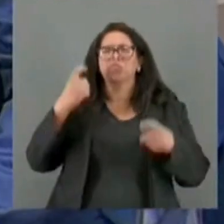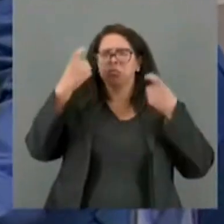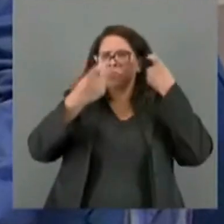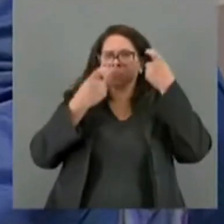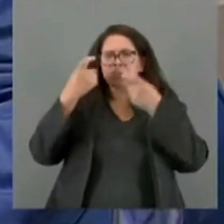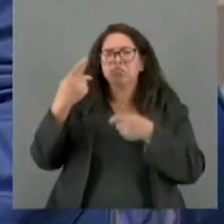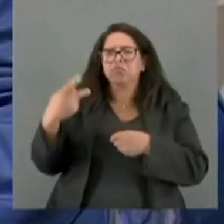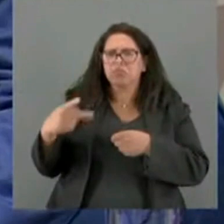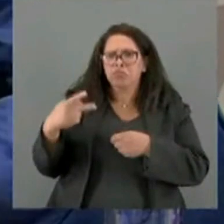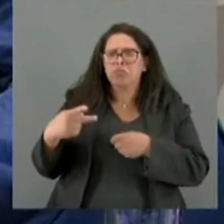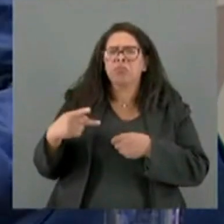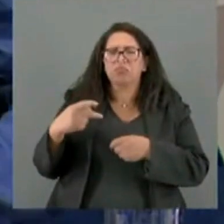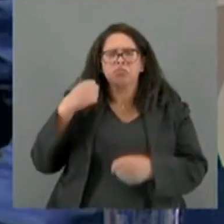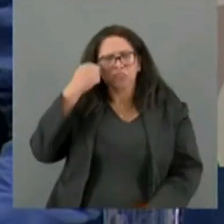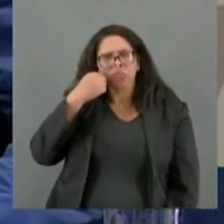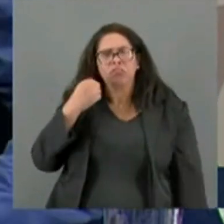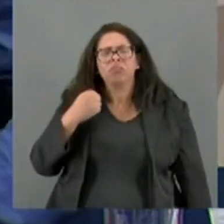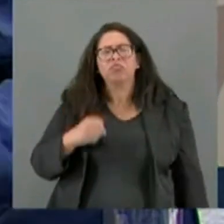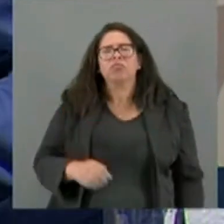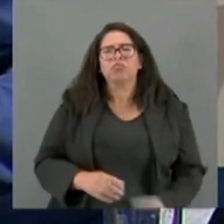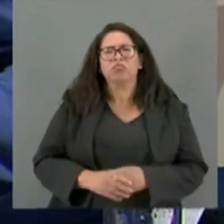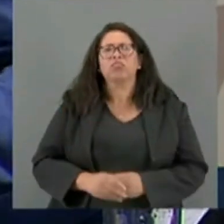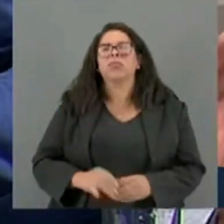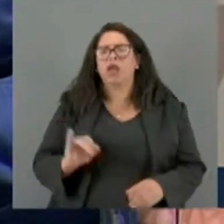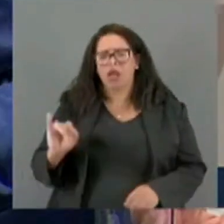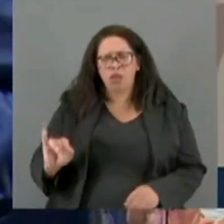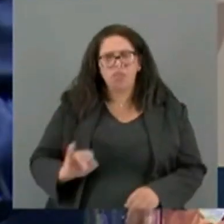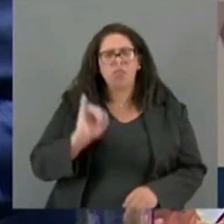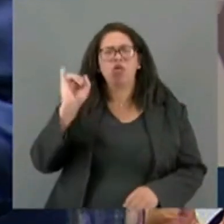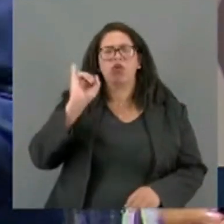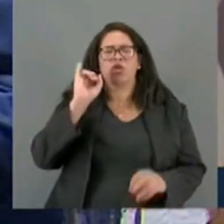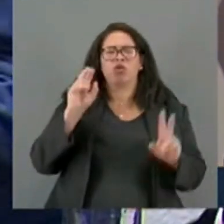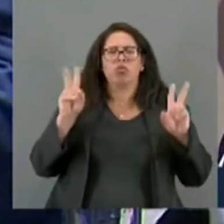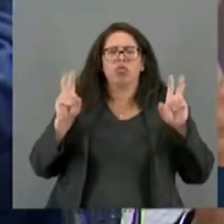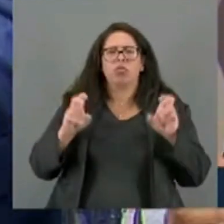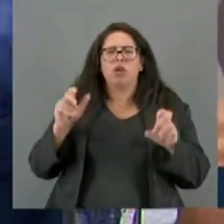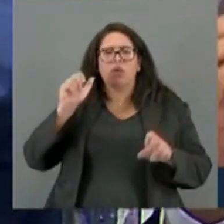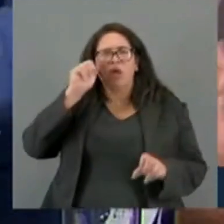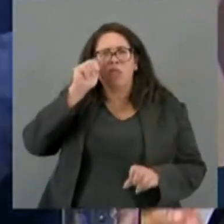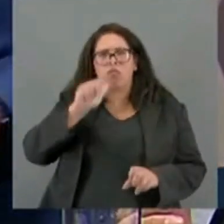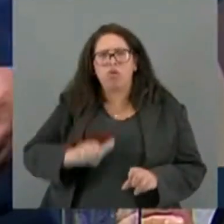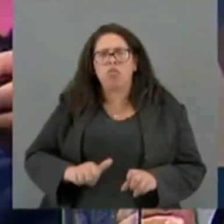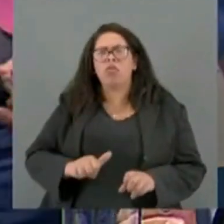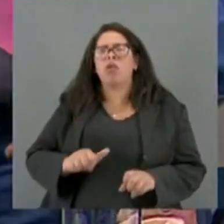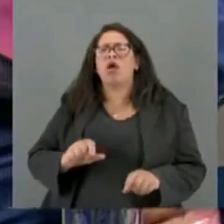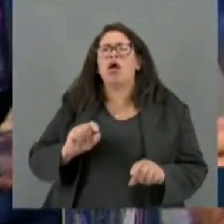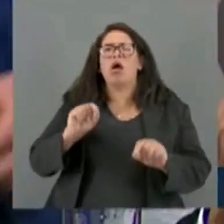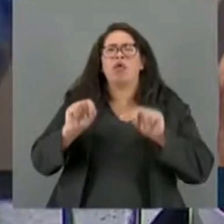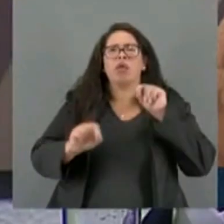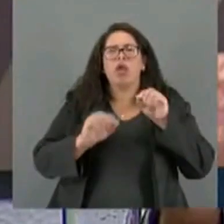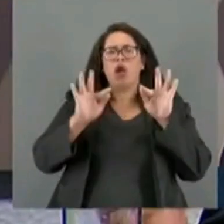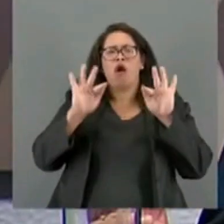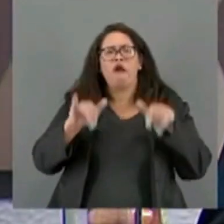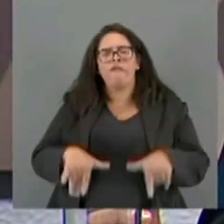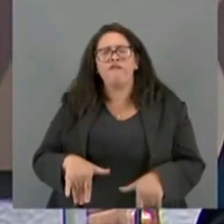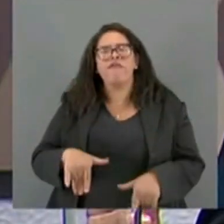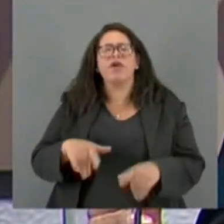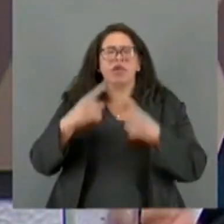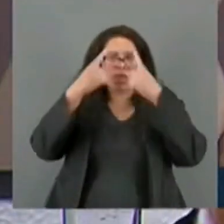de Vossa Excelência no tocante às mulheres, no tocante ao combate à violência